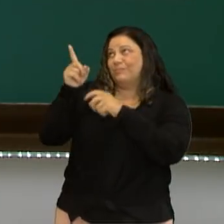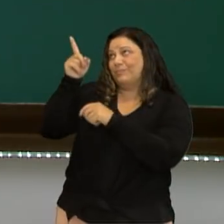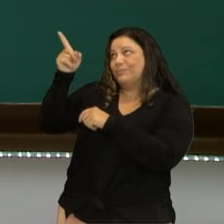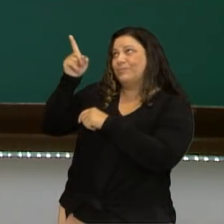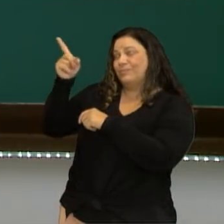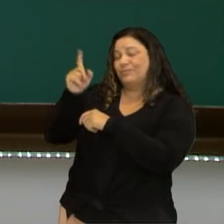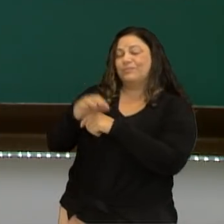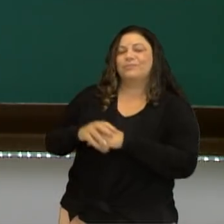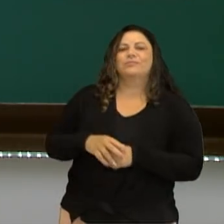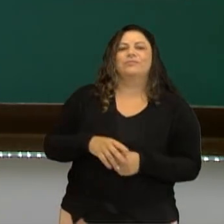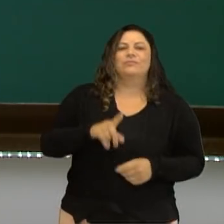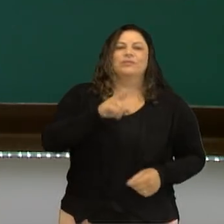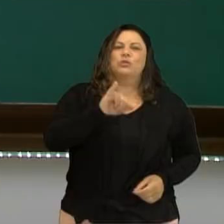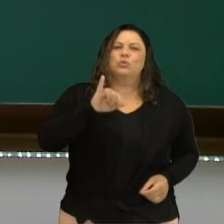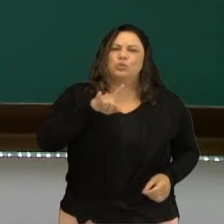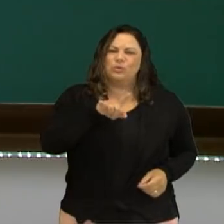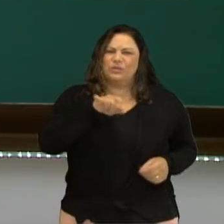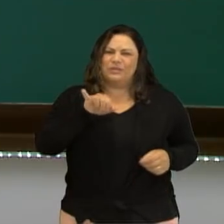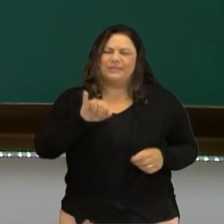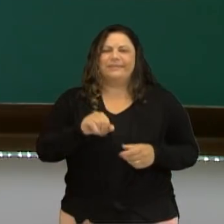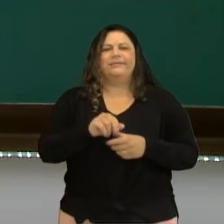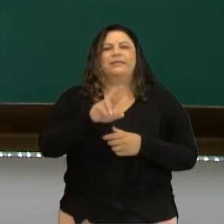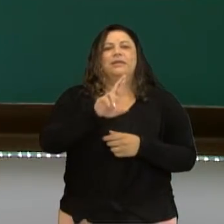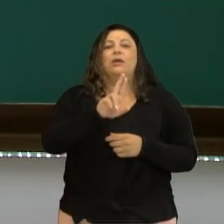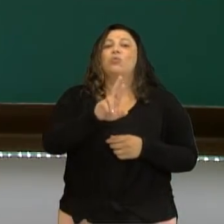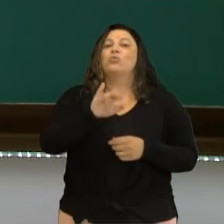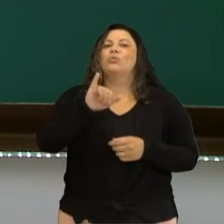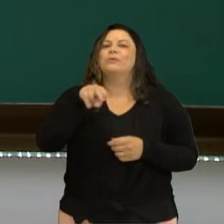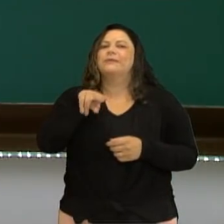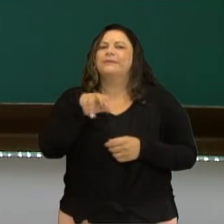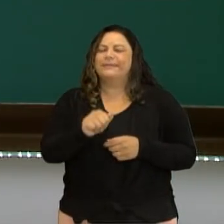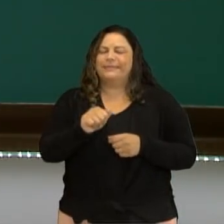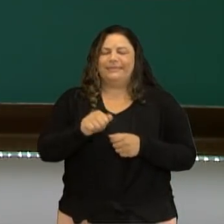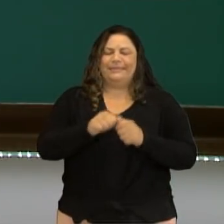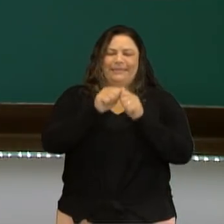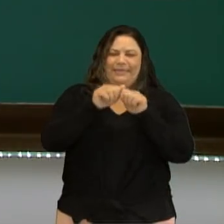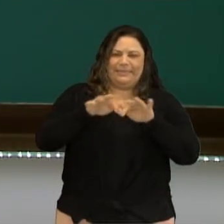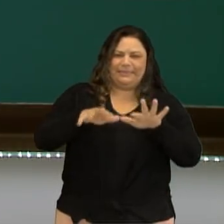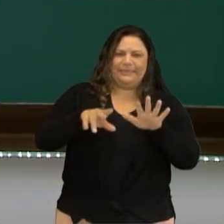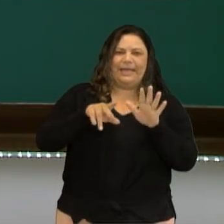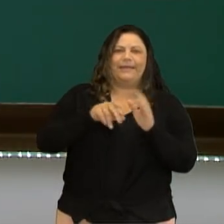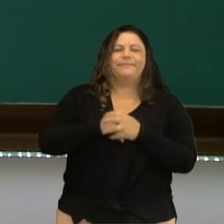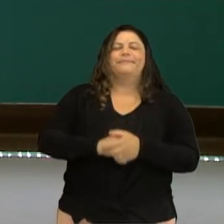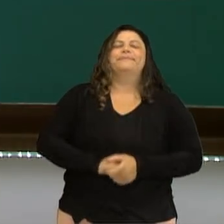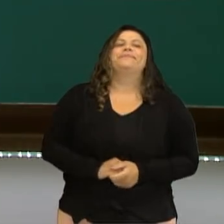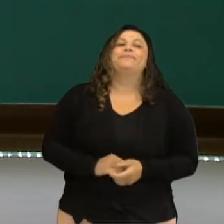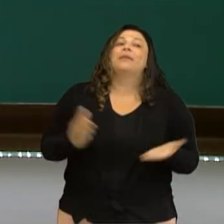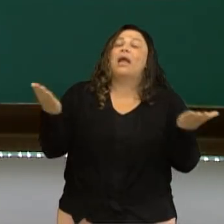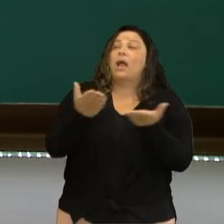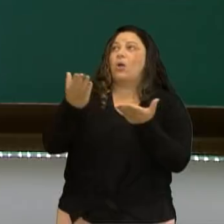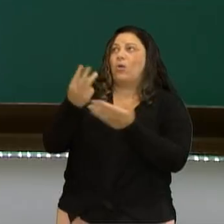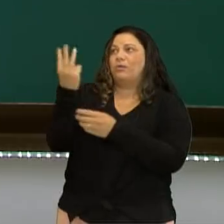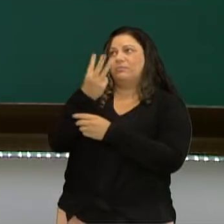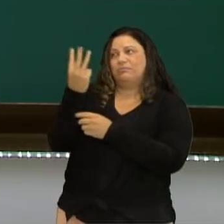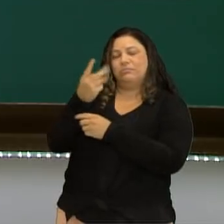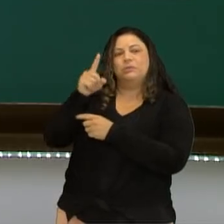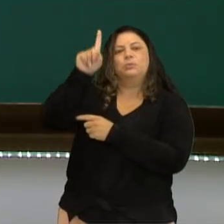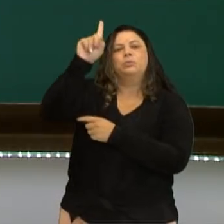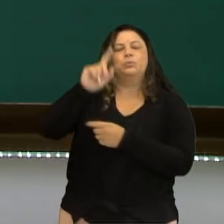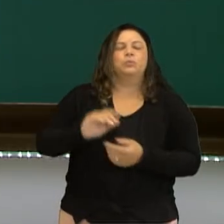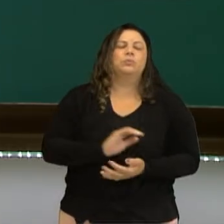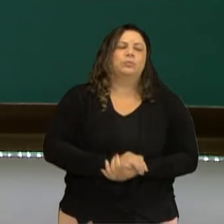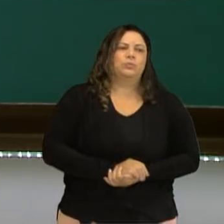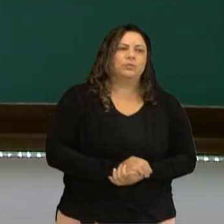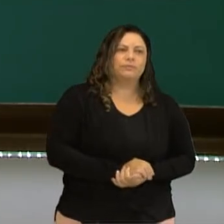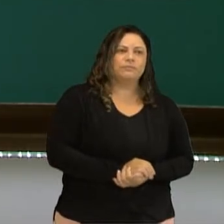urina deles sai essa bactéria. Terceiro quiz e último da aula de hoje. Cólera e leptospirose são